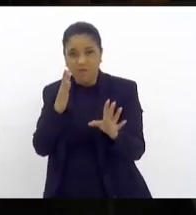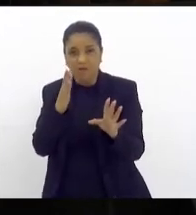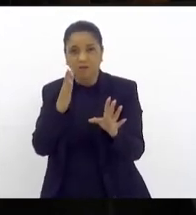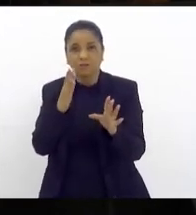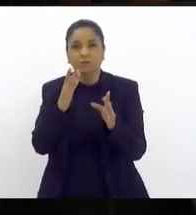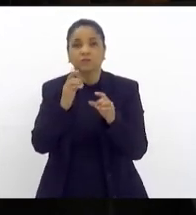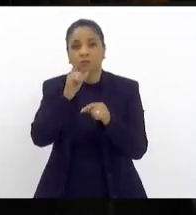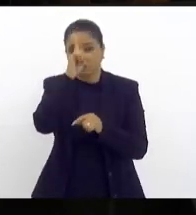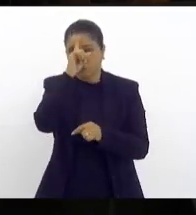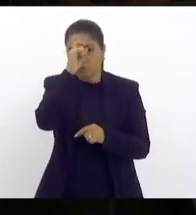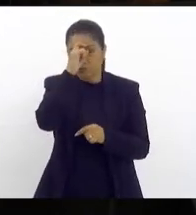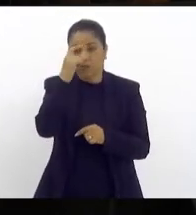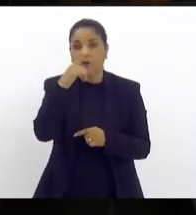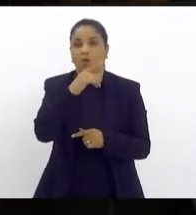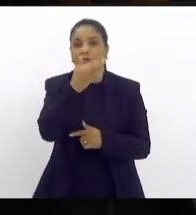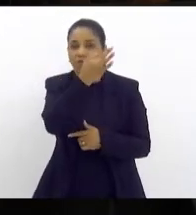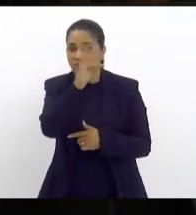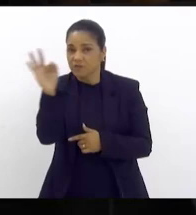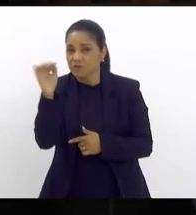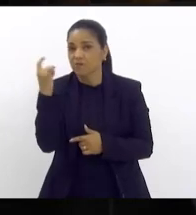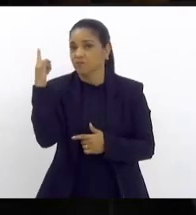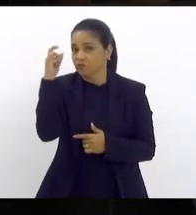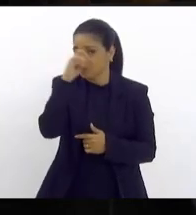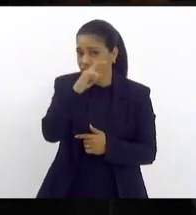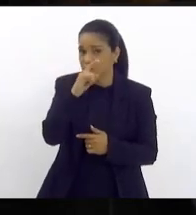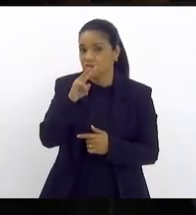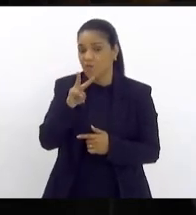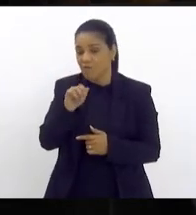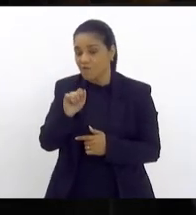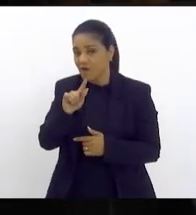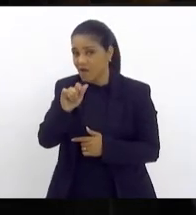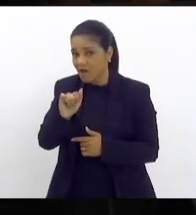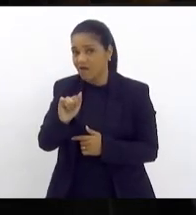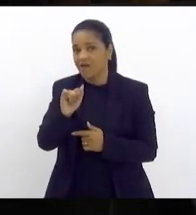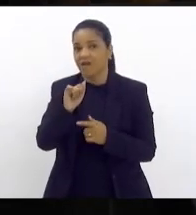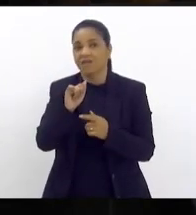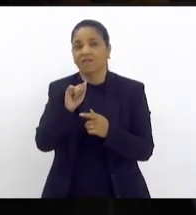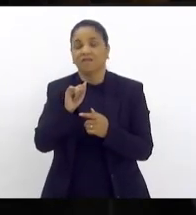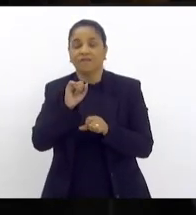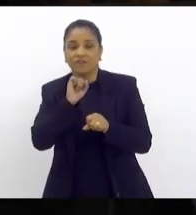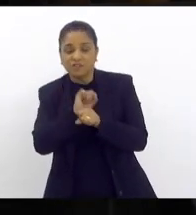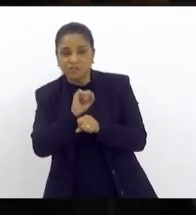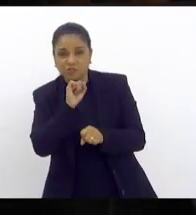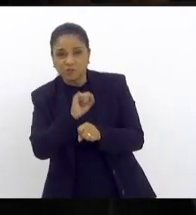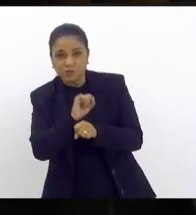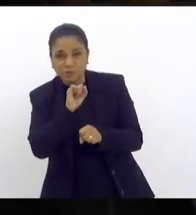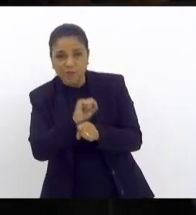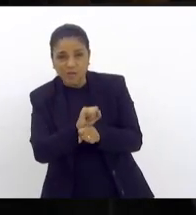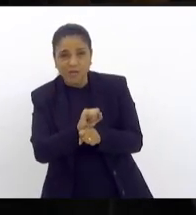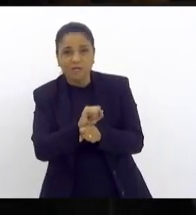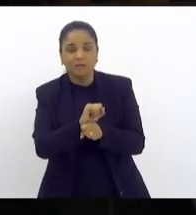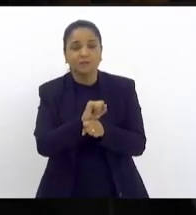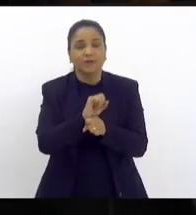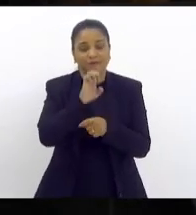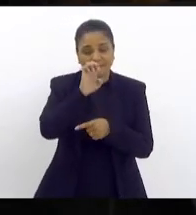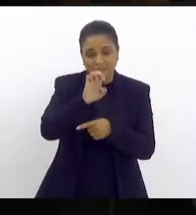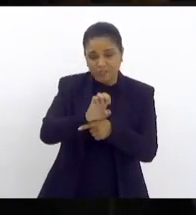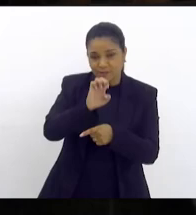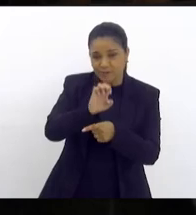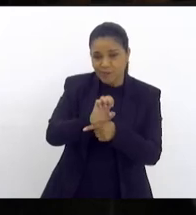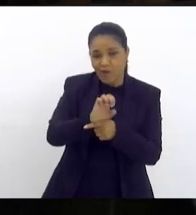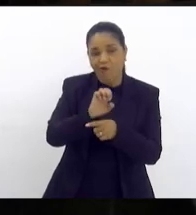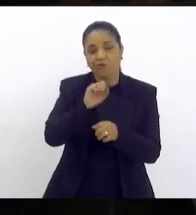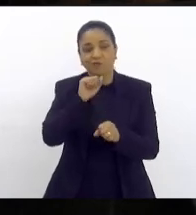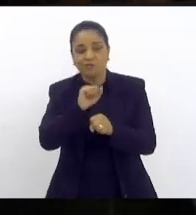hospitais federais existem reservas de vagas para as filas internas Então as filas da regulação Estadual não conseguem